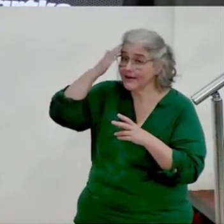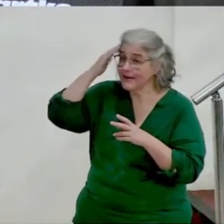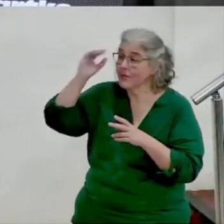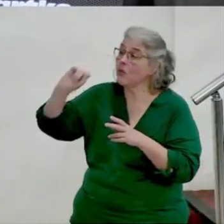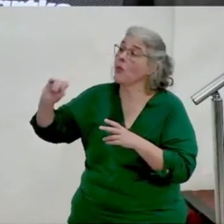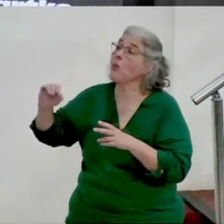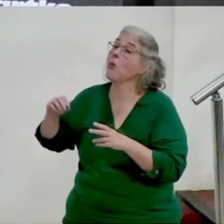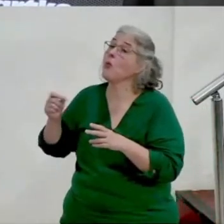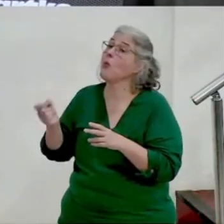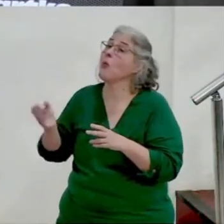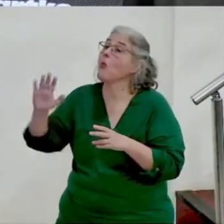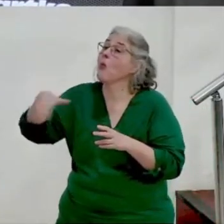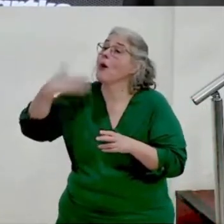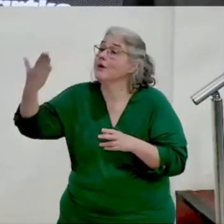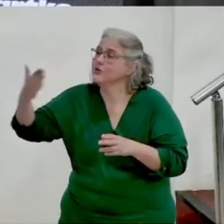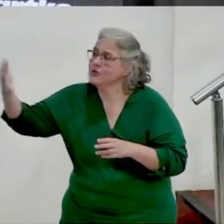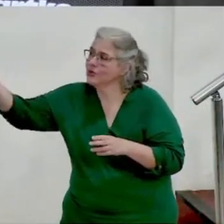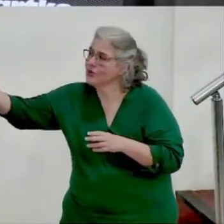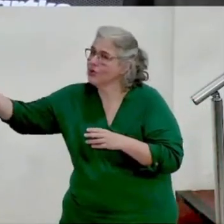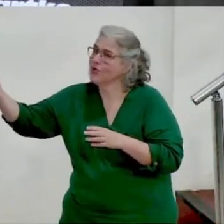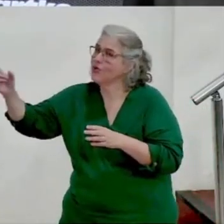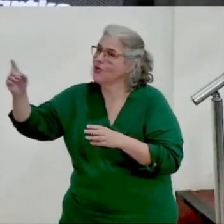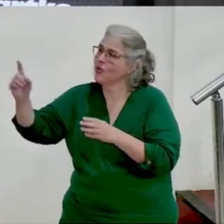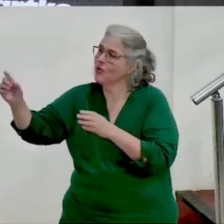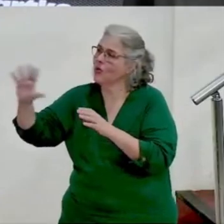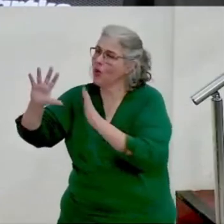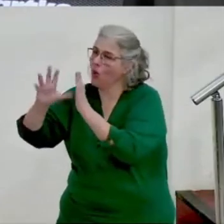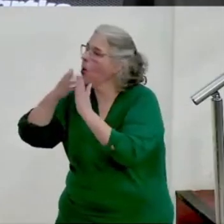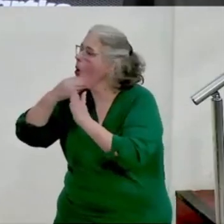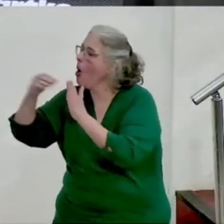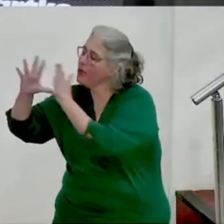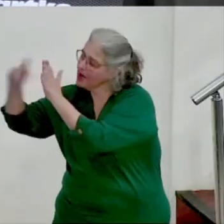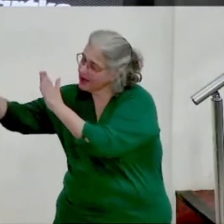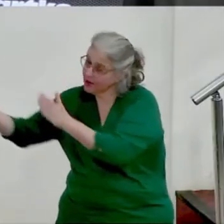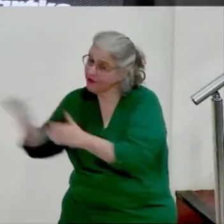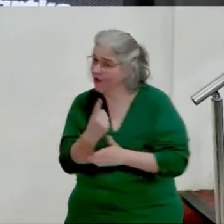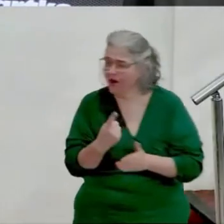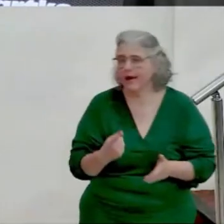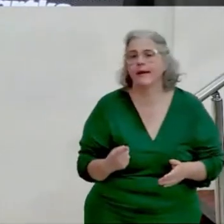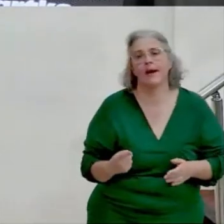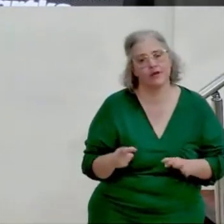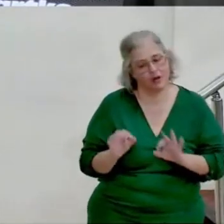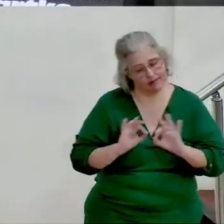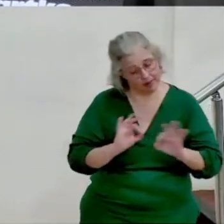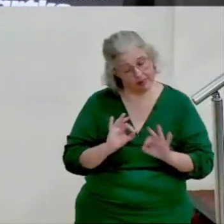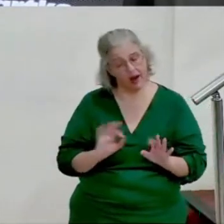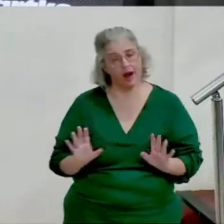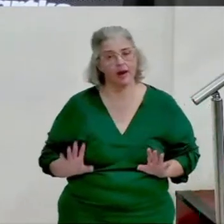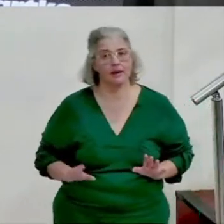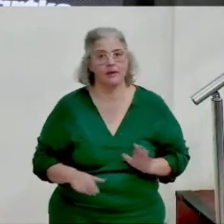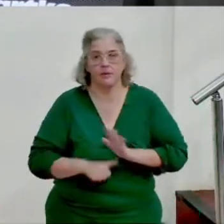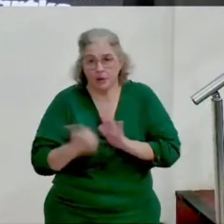arrombada. Por isso, estejam vocês preparados,